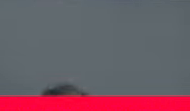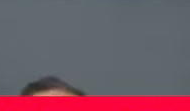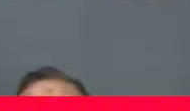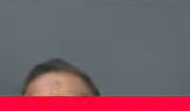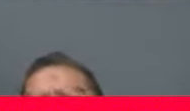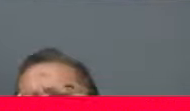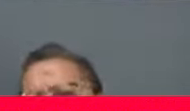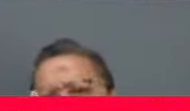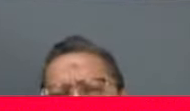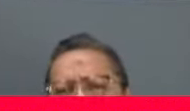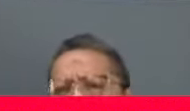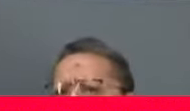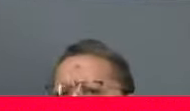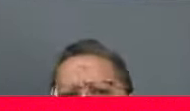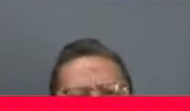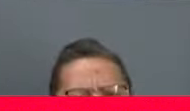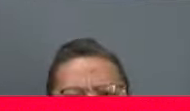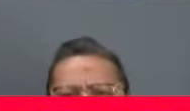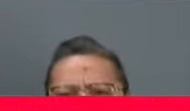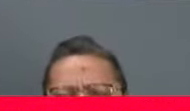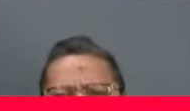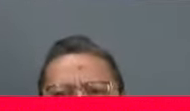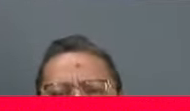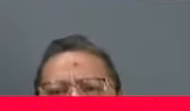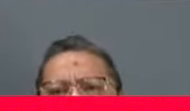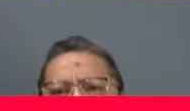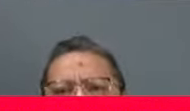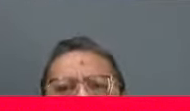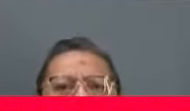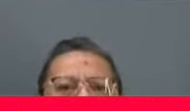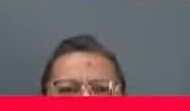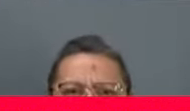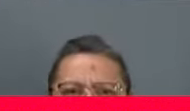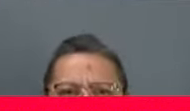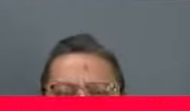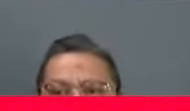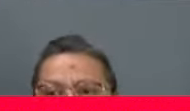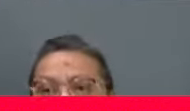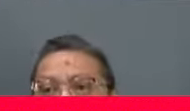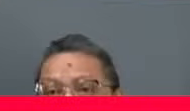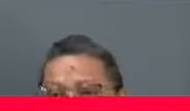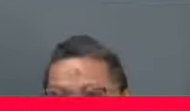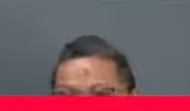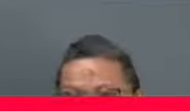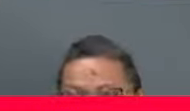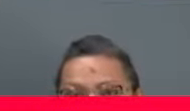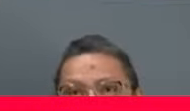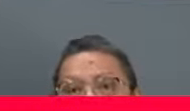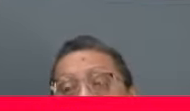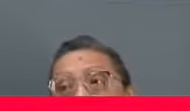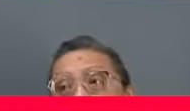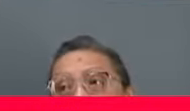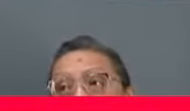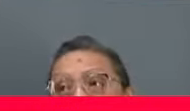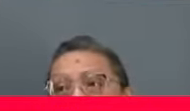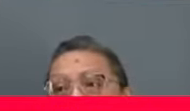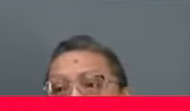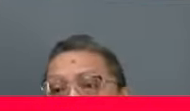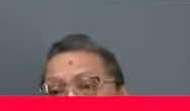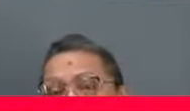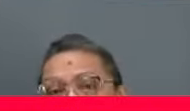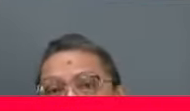nunca tomou uma atitude drástica nem de forma atentada ou de genocida acusa de